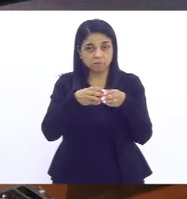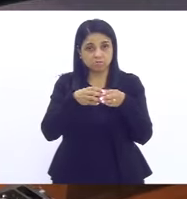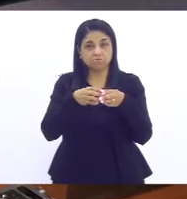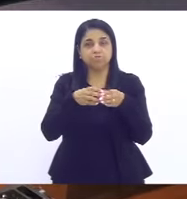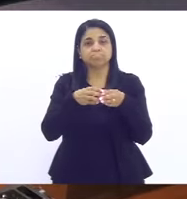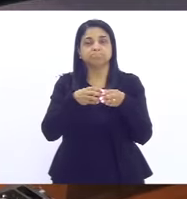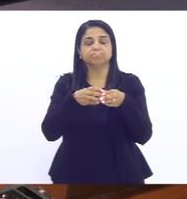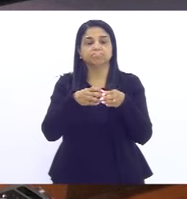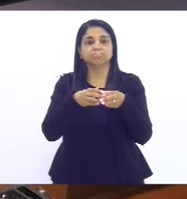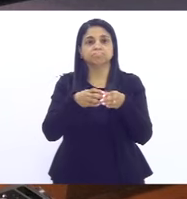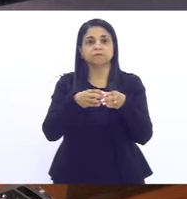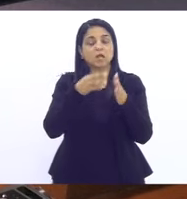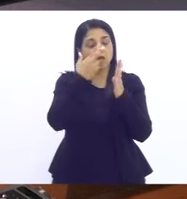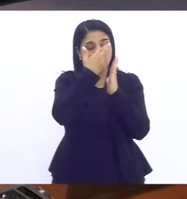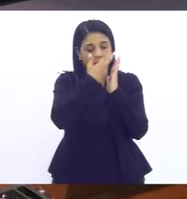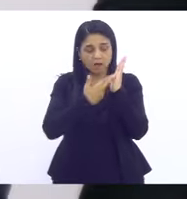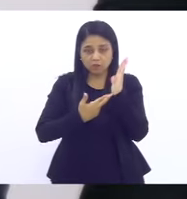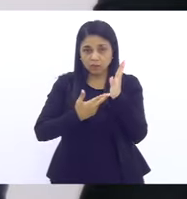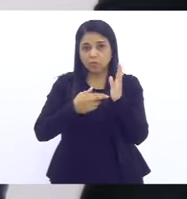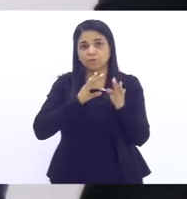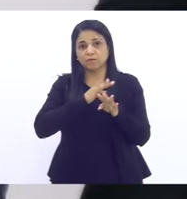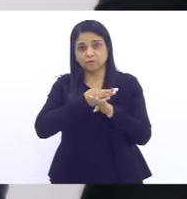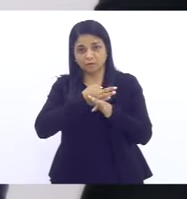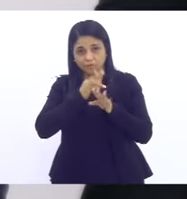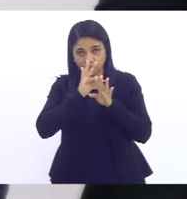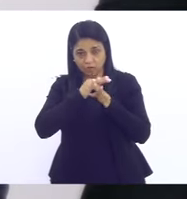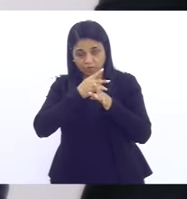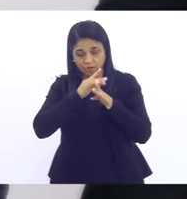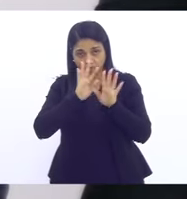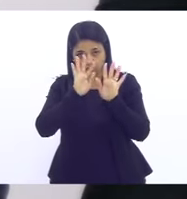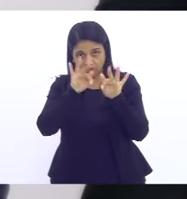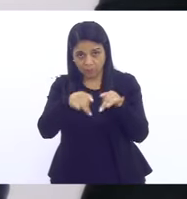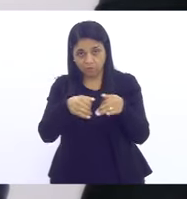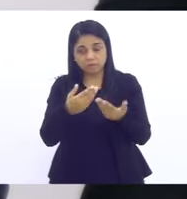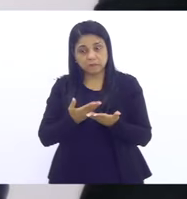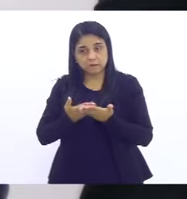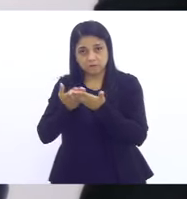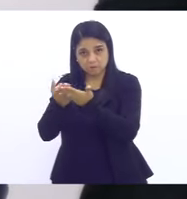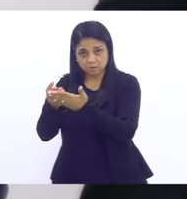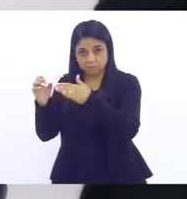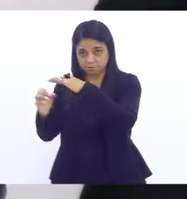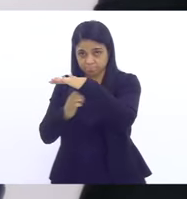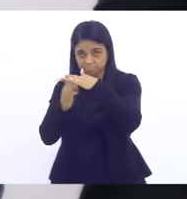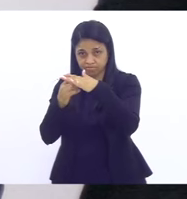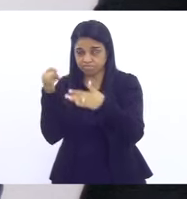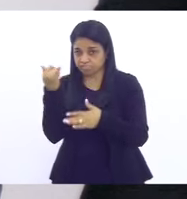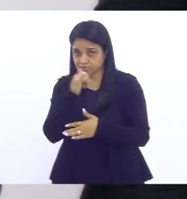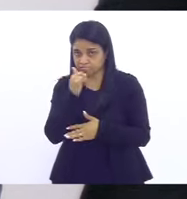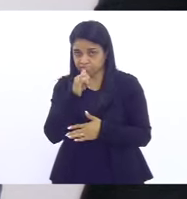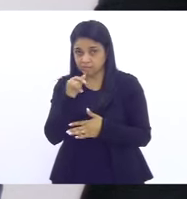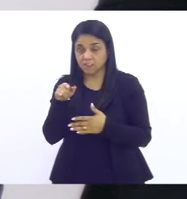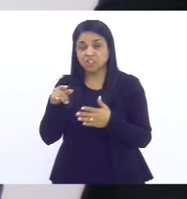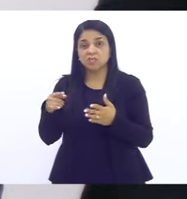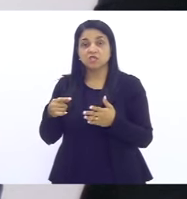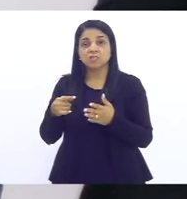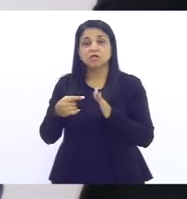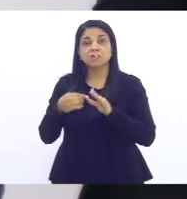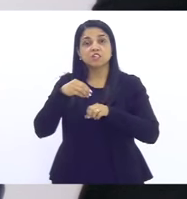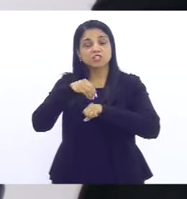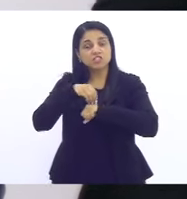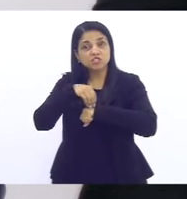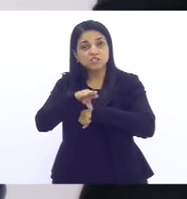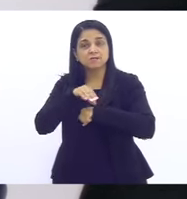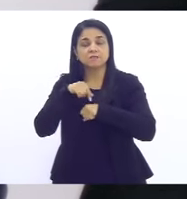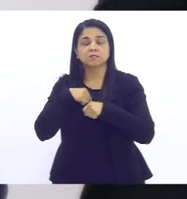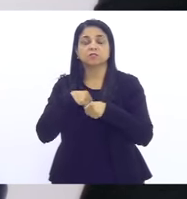em seu relatório final, encaminhe à Agência Nacional de Energia Elétrica uma indicação de